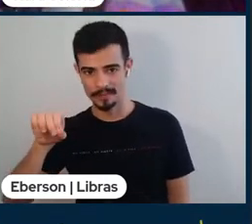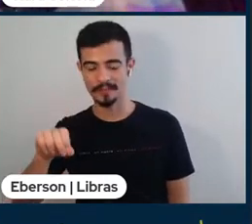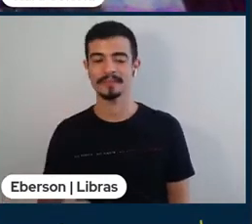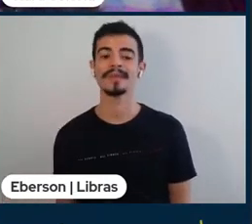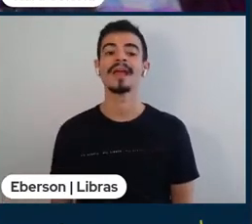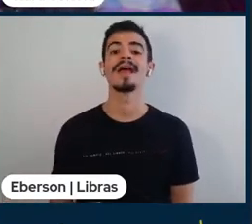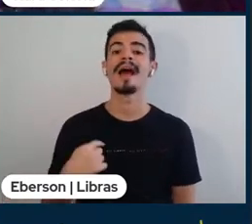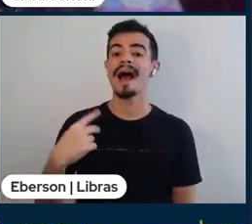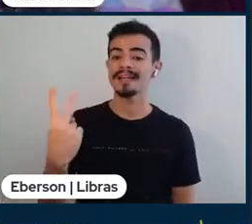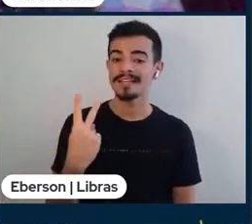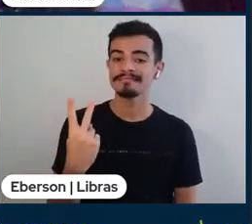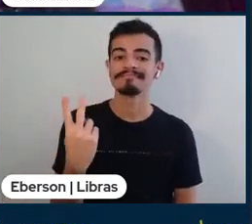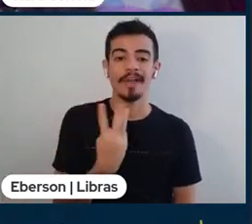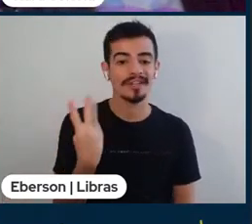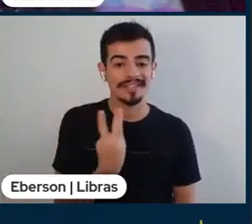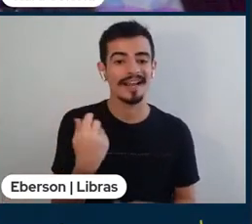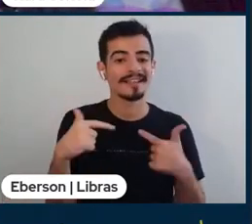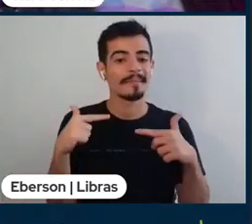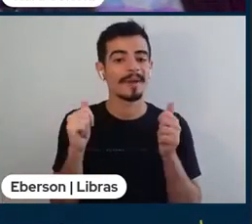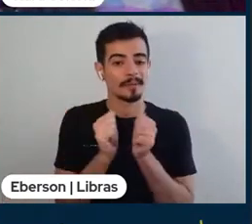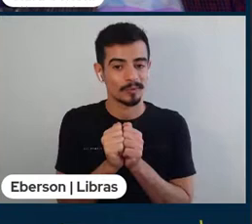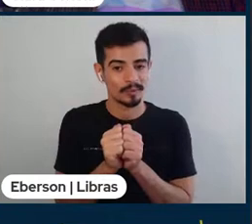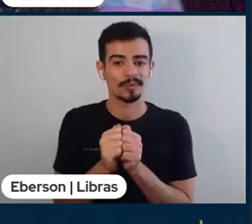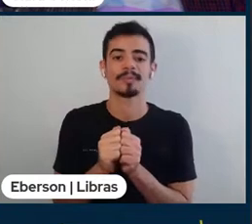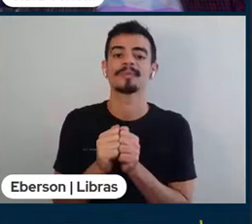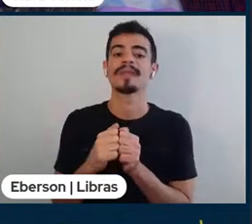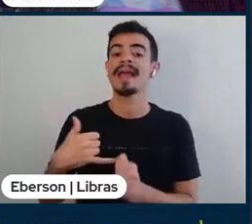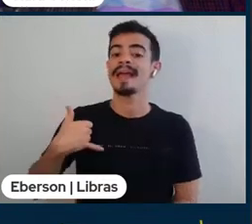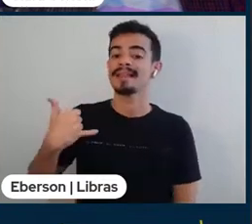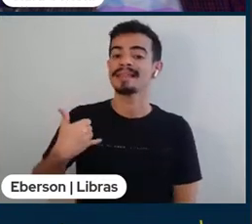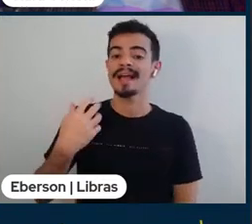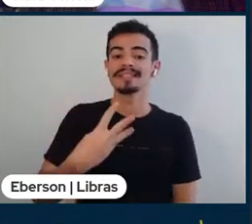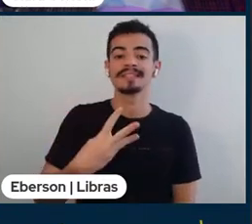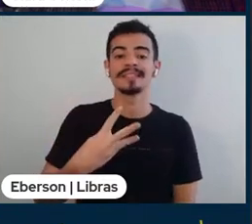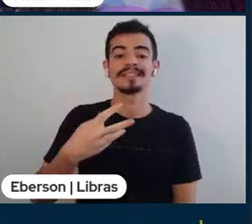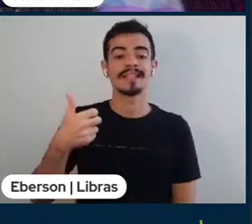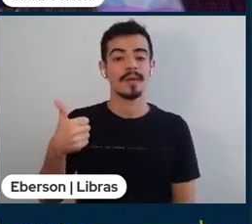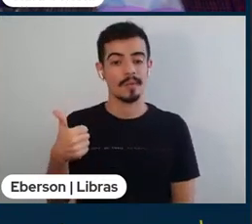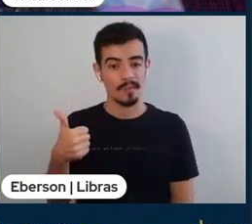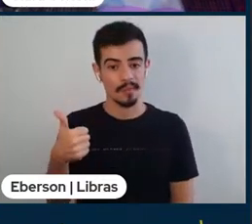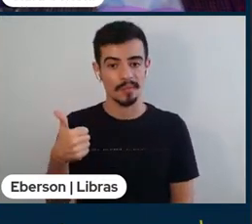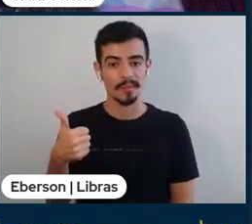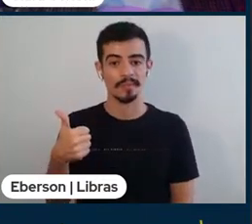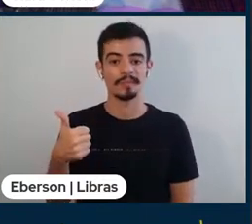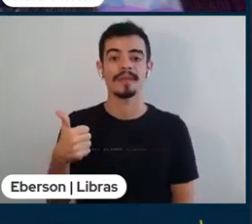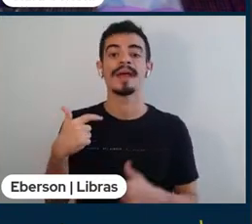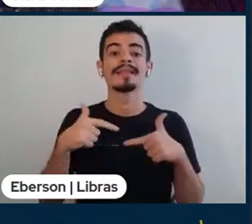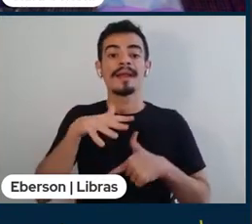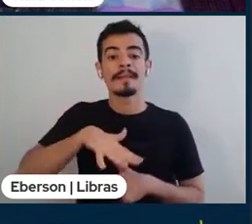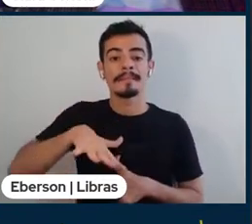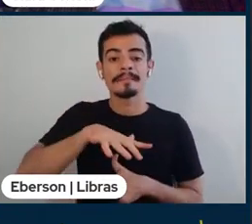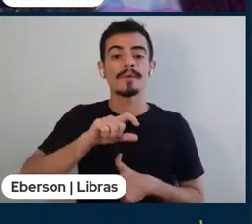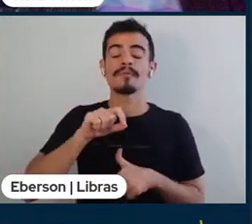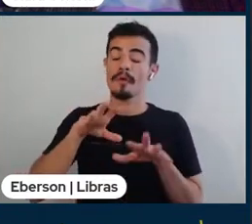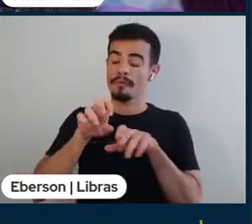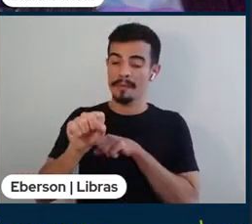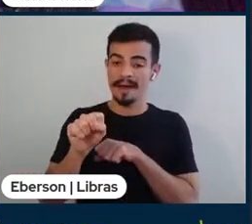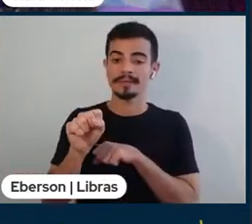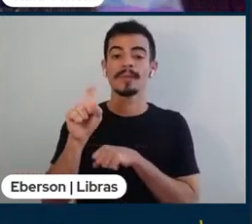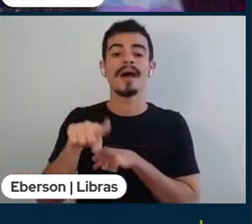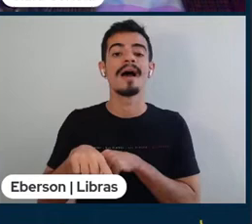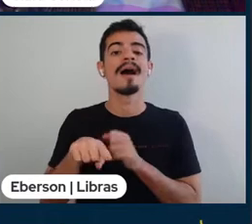e o Leonardo. Eu tenho 31 anos, formada em análise e desenvolvimento de sistemas e também fiz